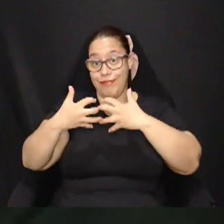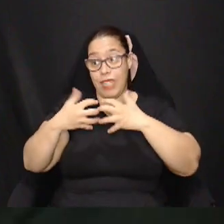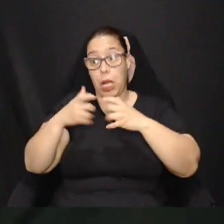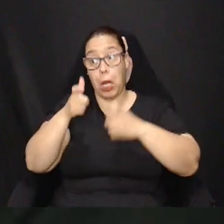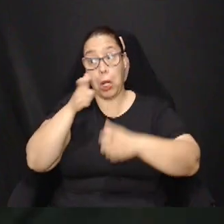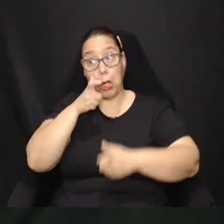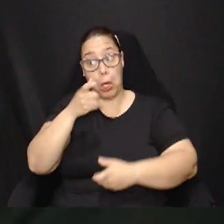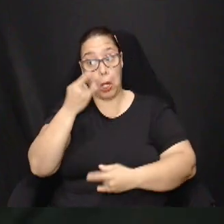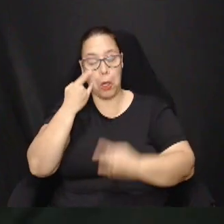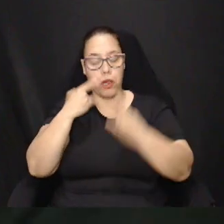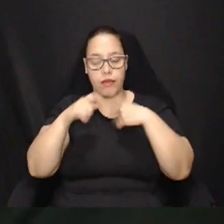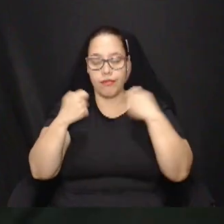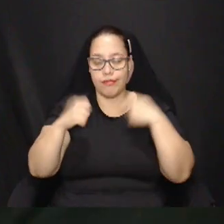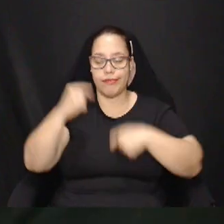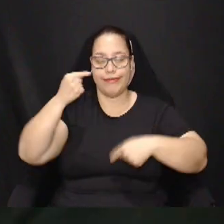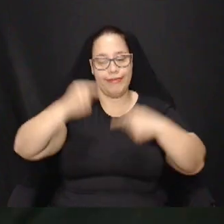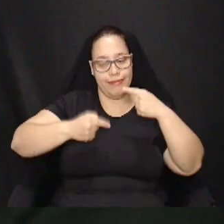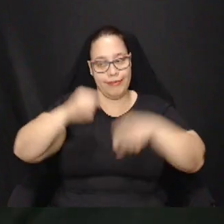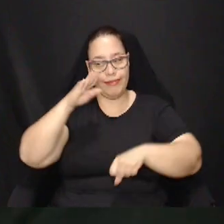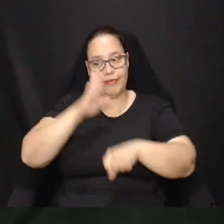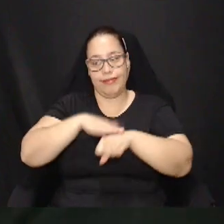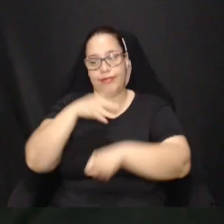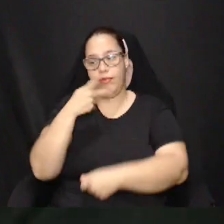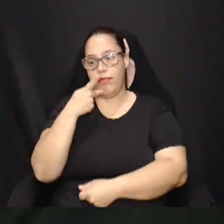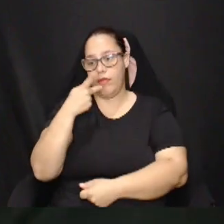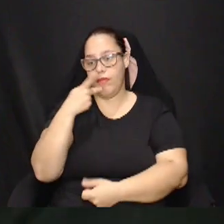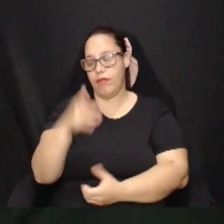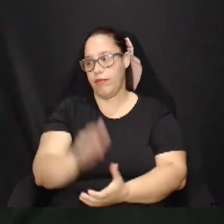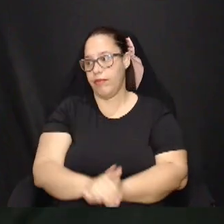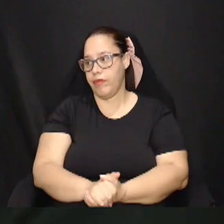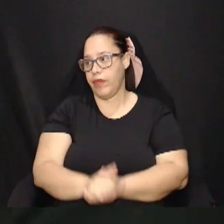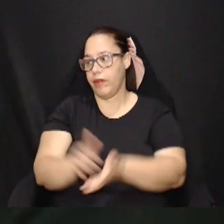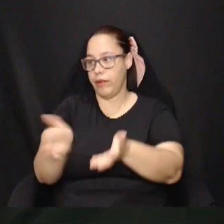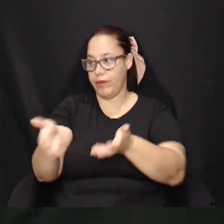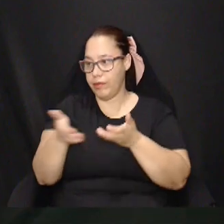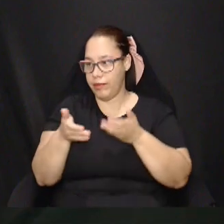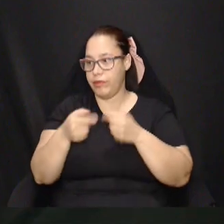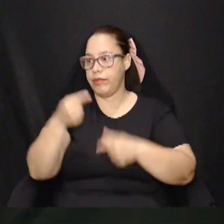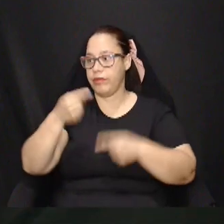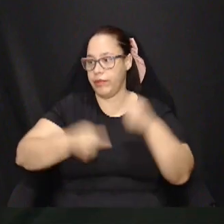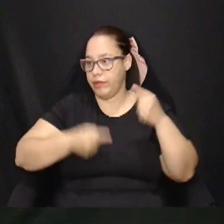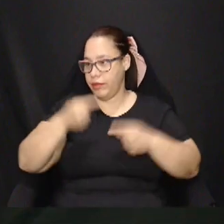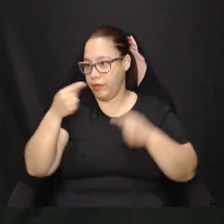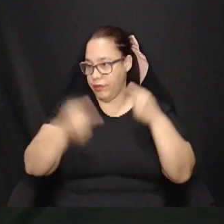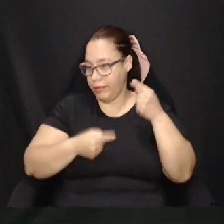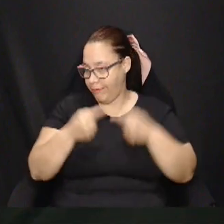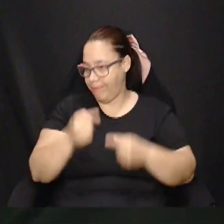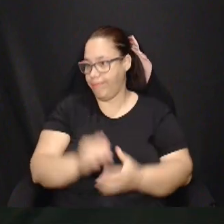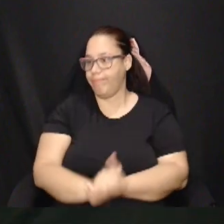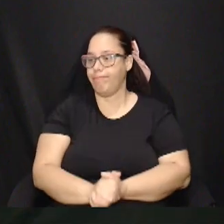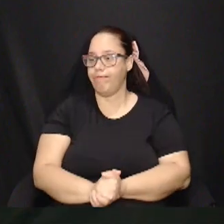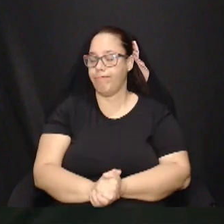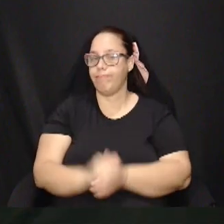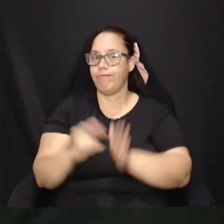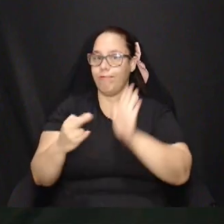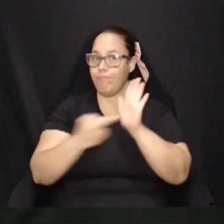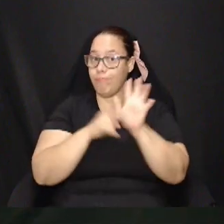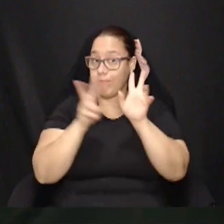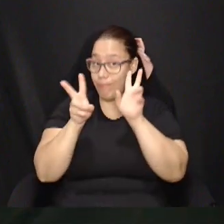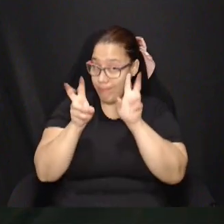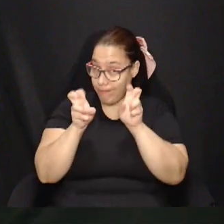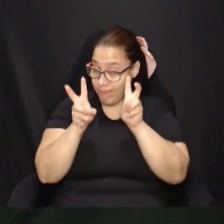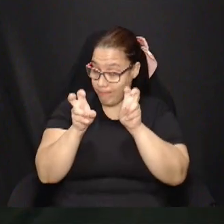precisa ser mais falado, nós precisamos trazer mais debates referente a essa questão, né,